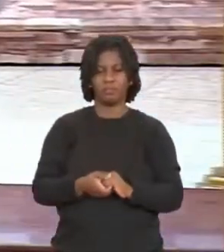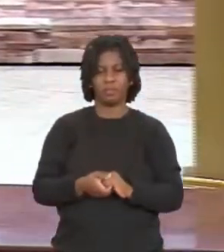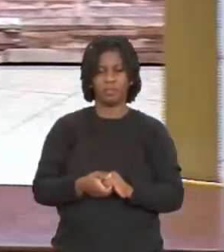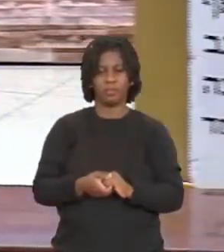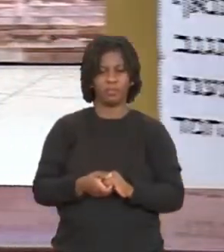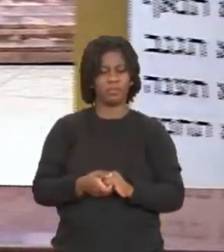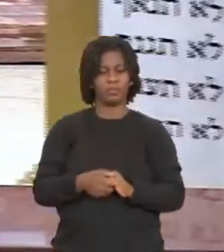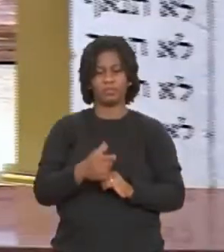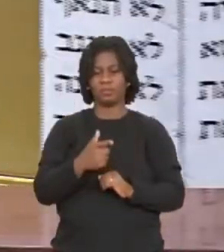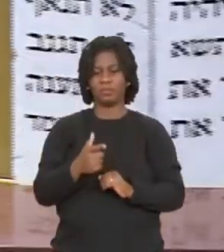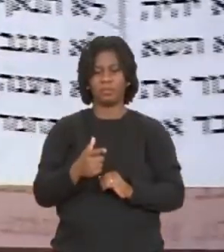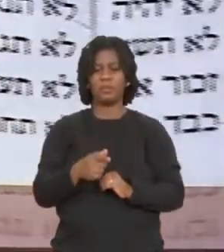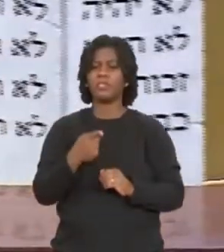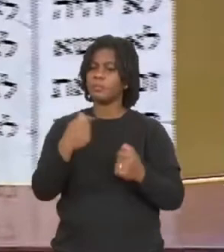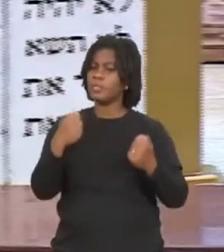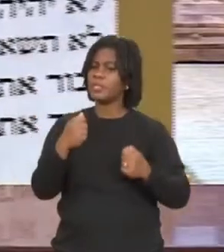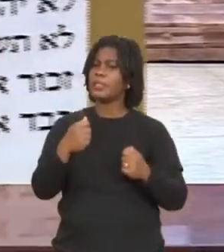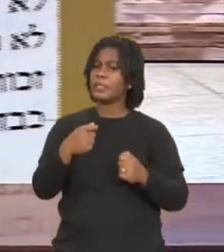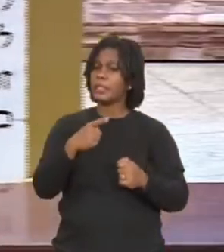Tema a Deus.